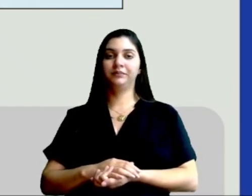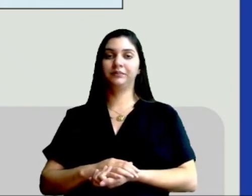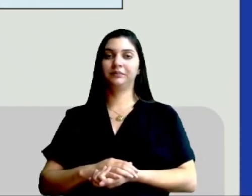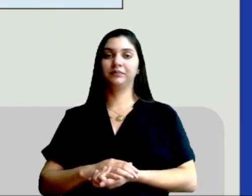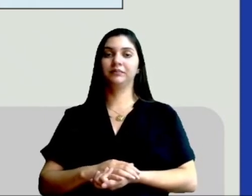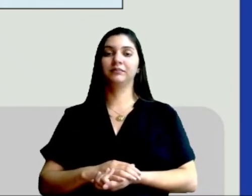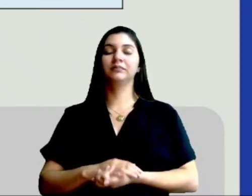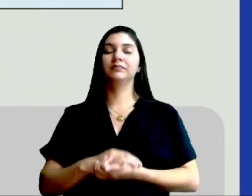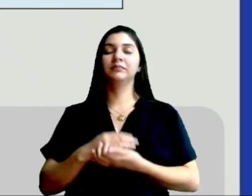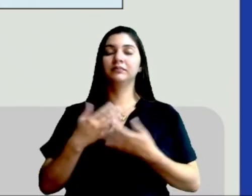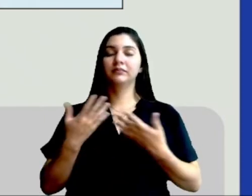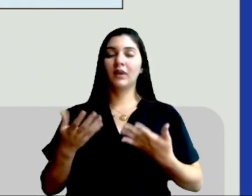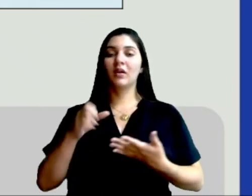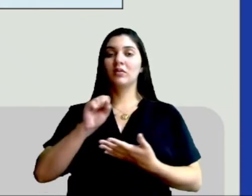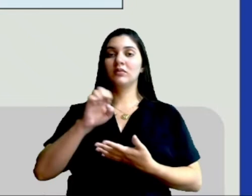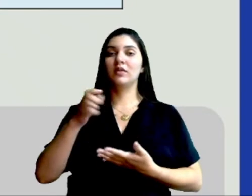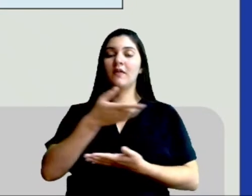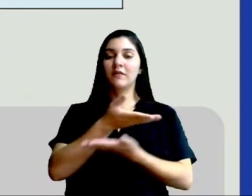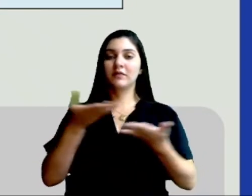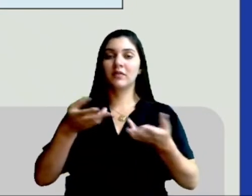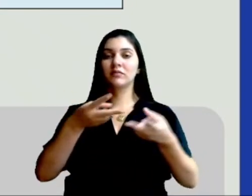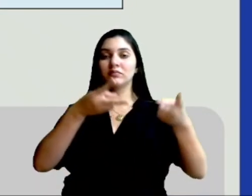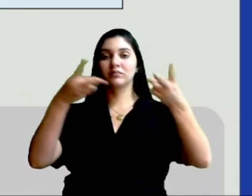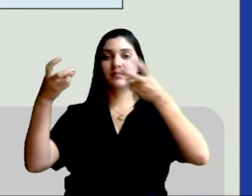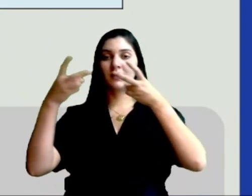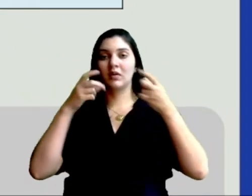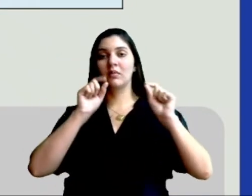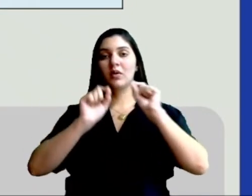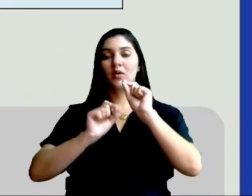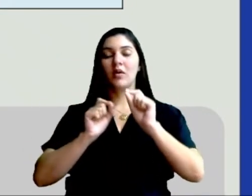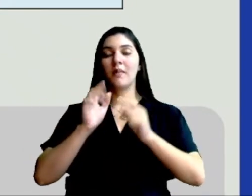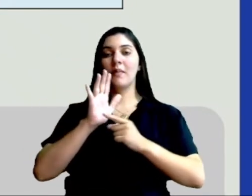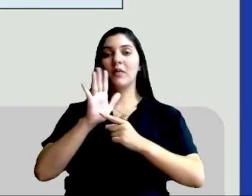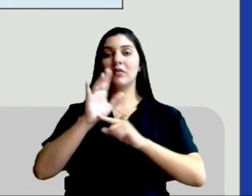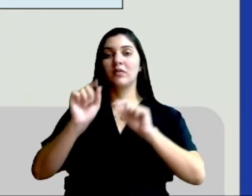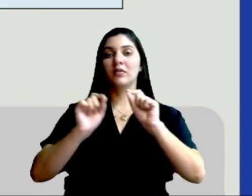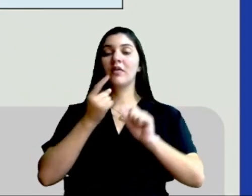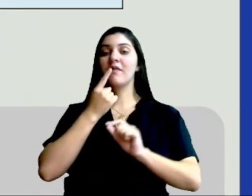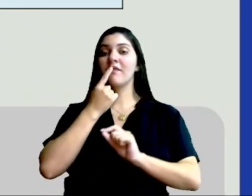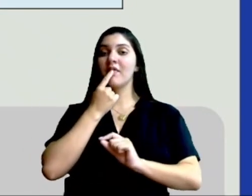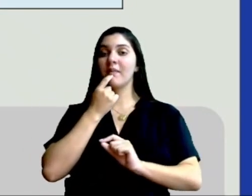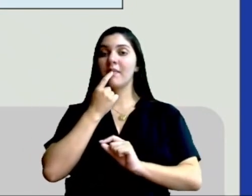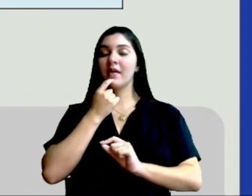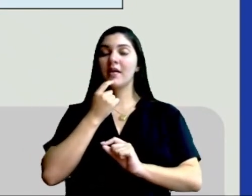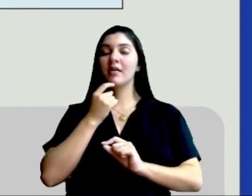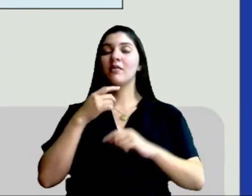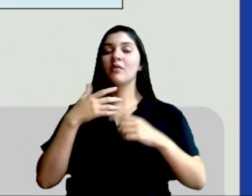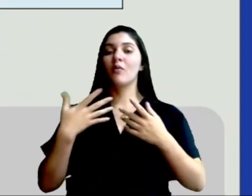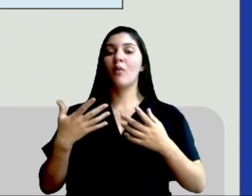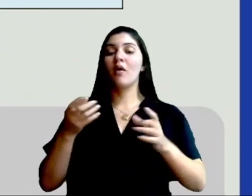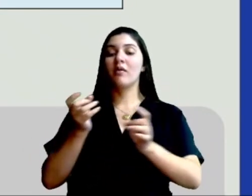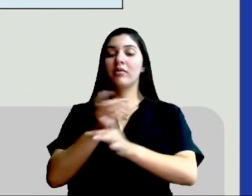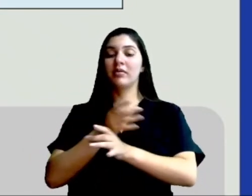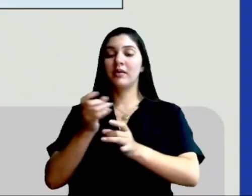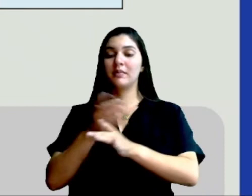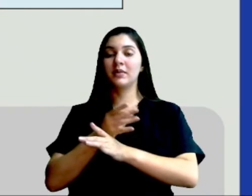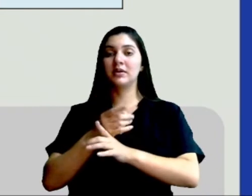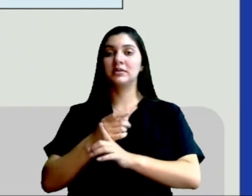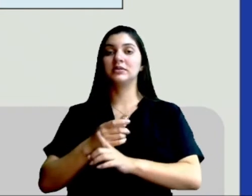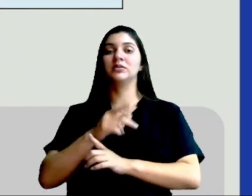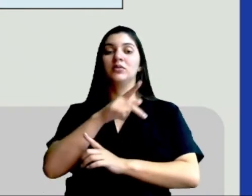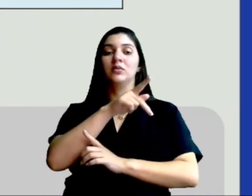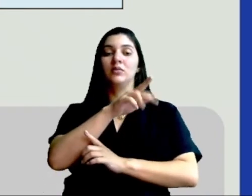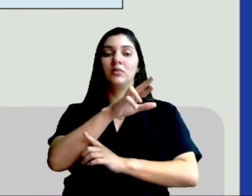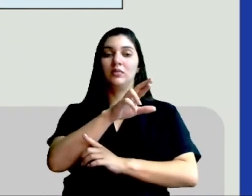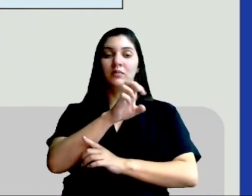hablaram. Então, se vocês perceberem, eu coloquei em vermelho qual é a terminação do